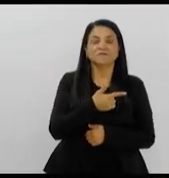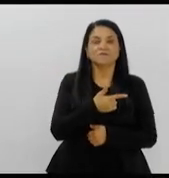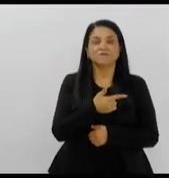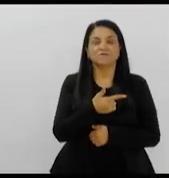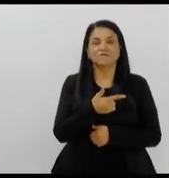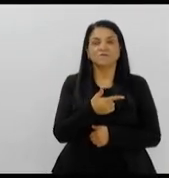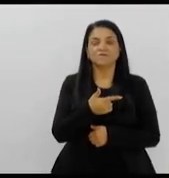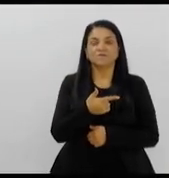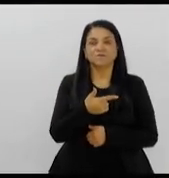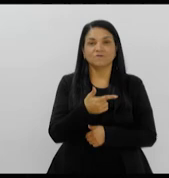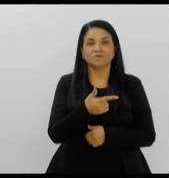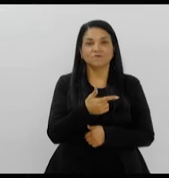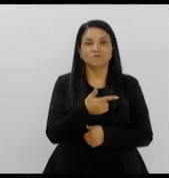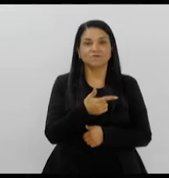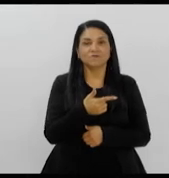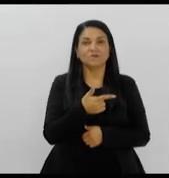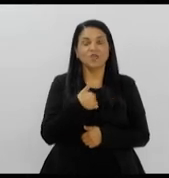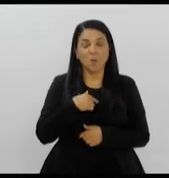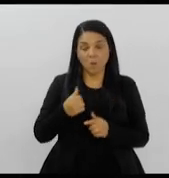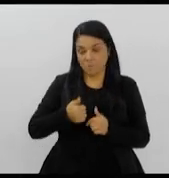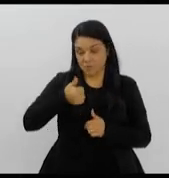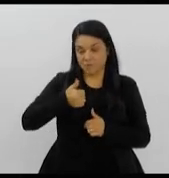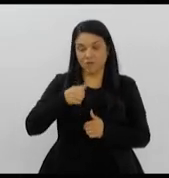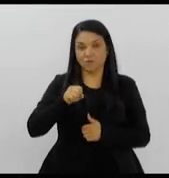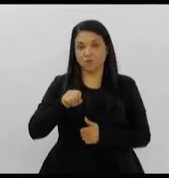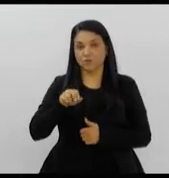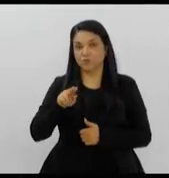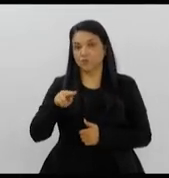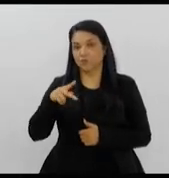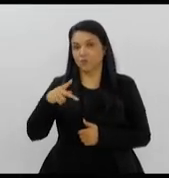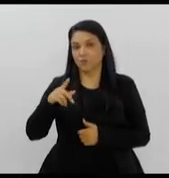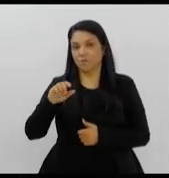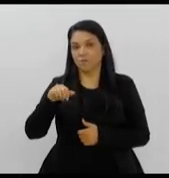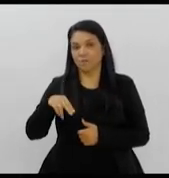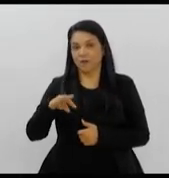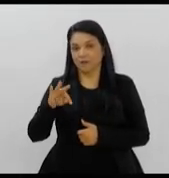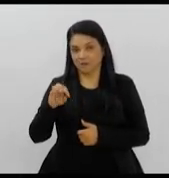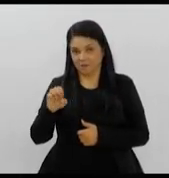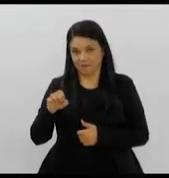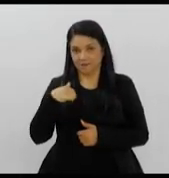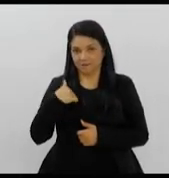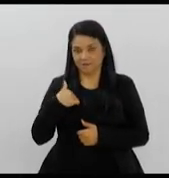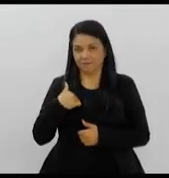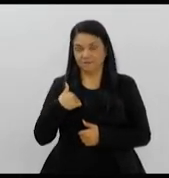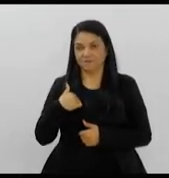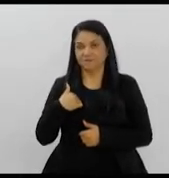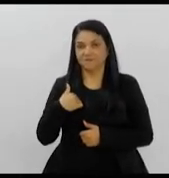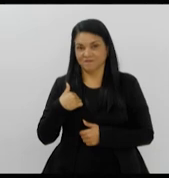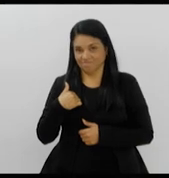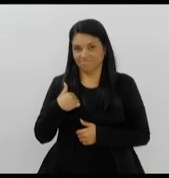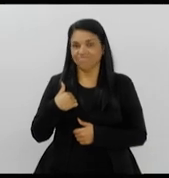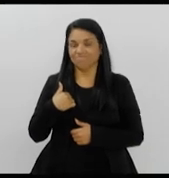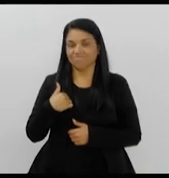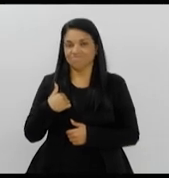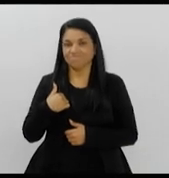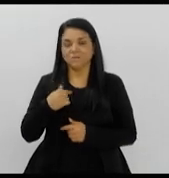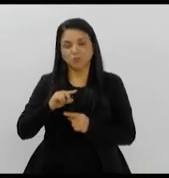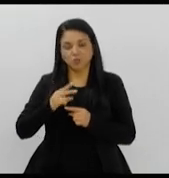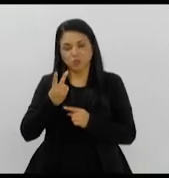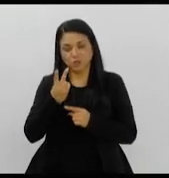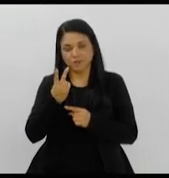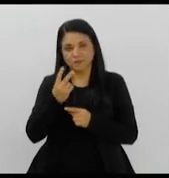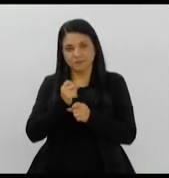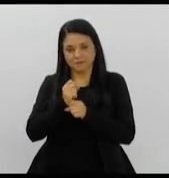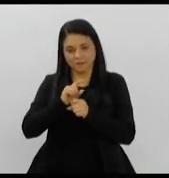de primeiro suplente. Primeiro suplente. E 2 anos